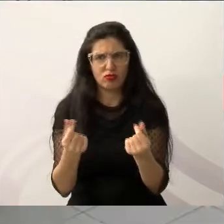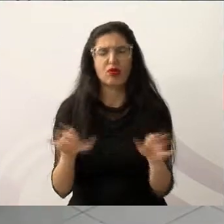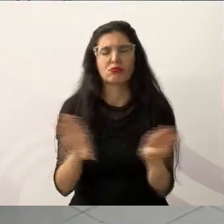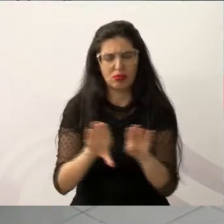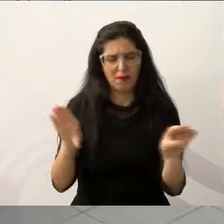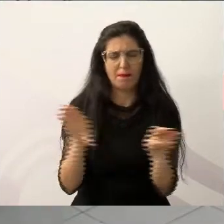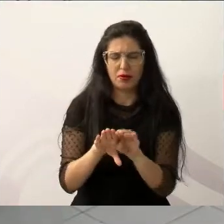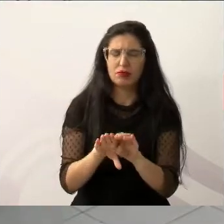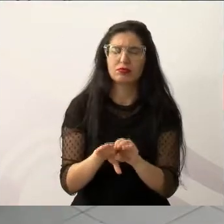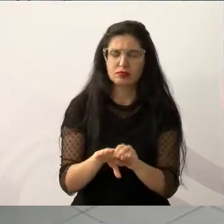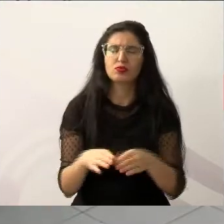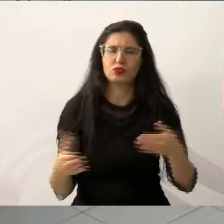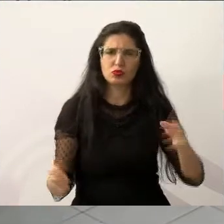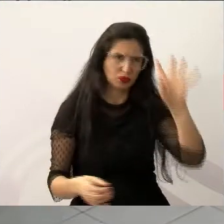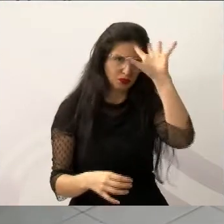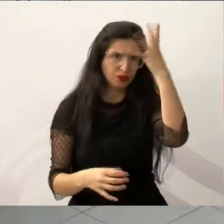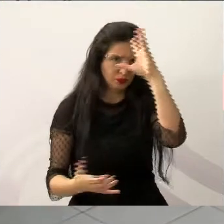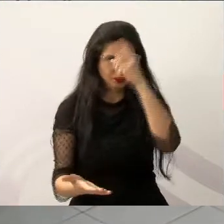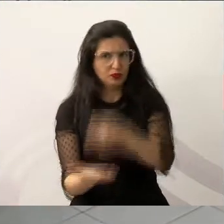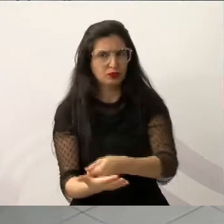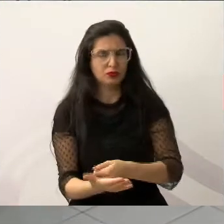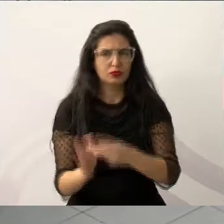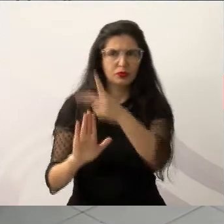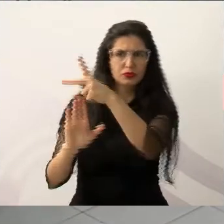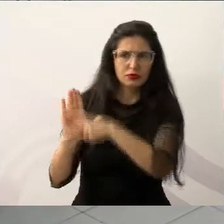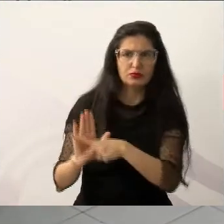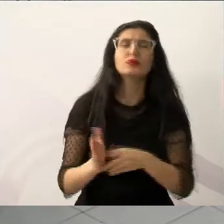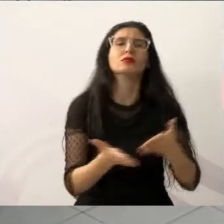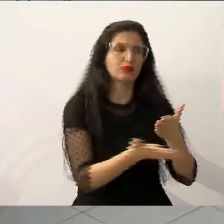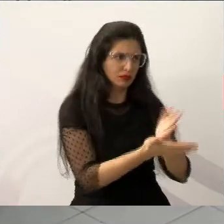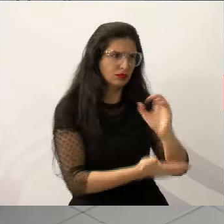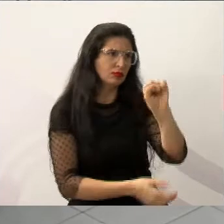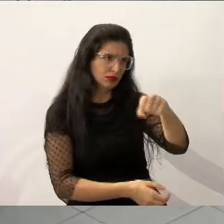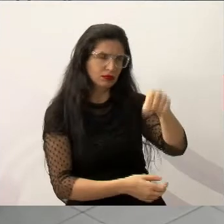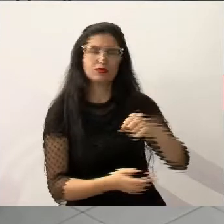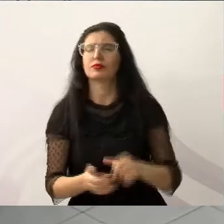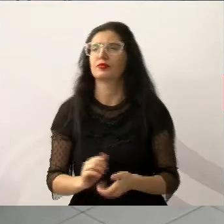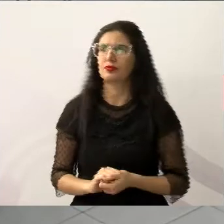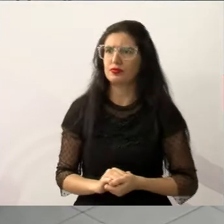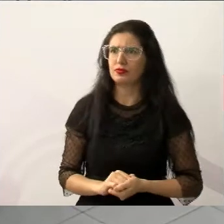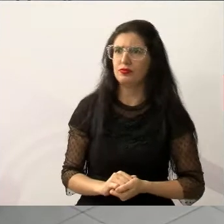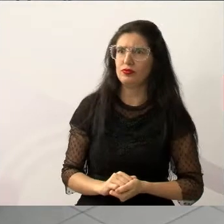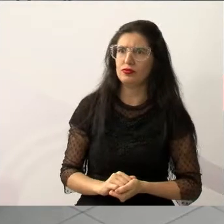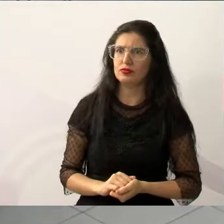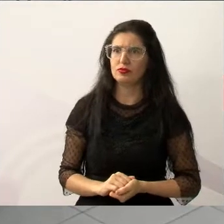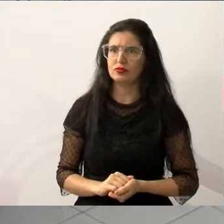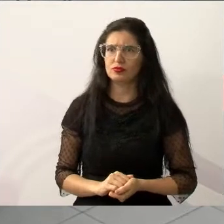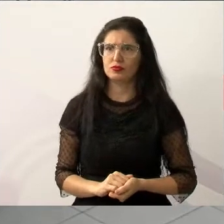O projeto continua em discussão. Senhor presidente,